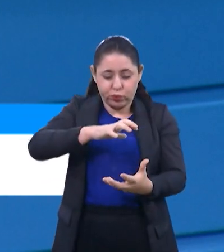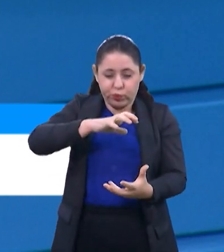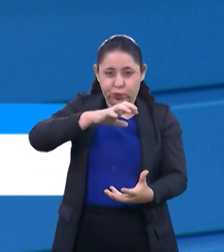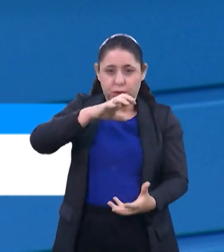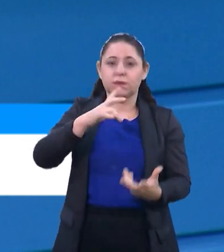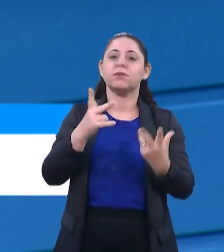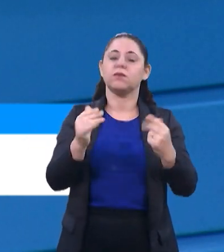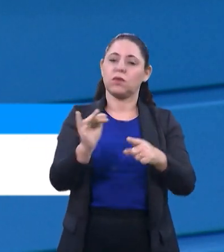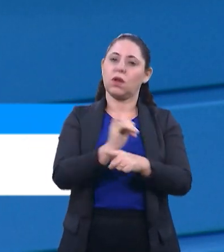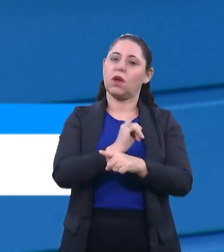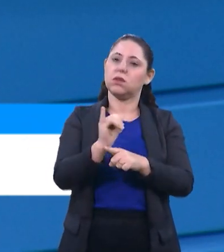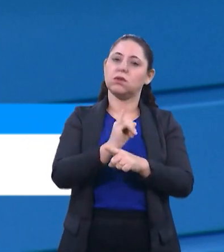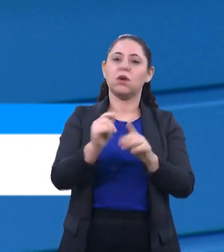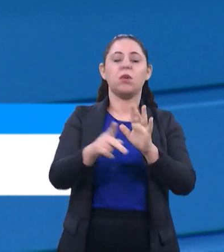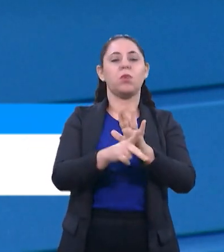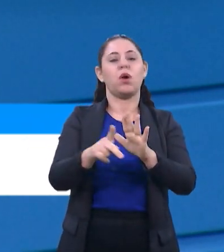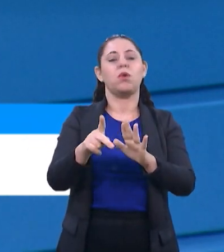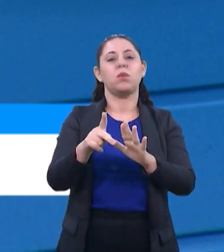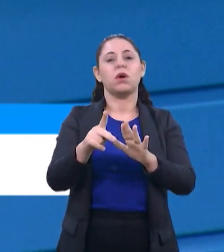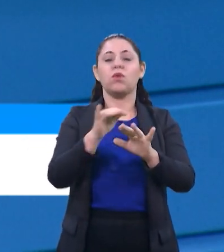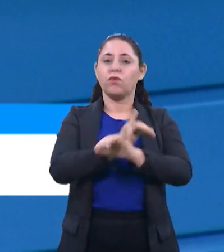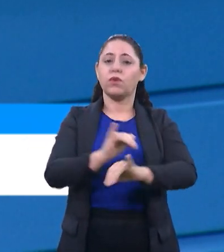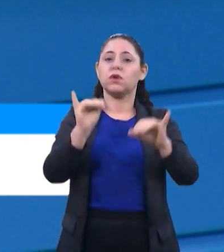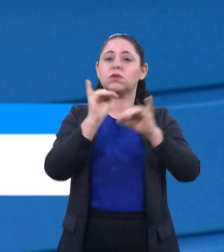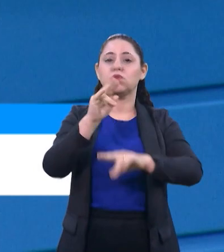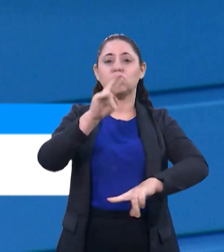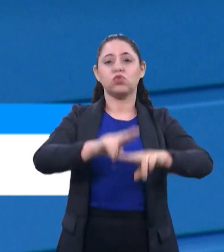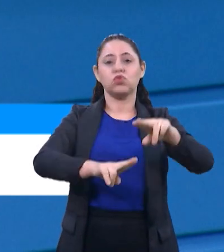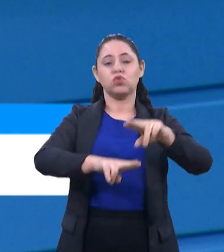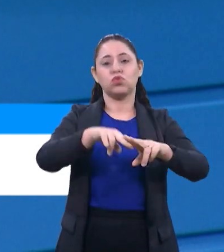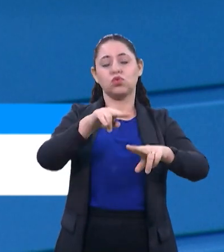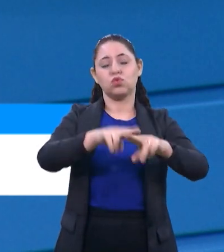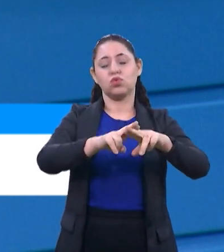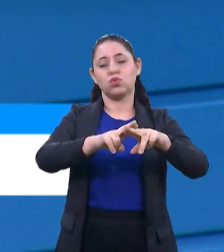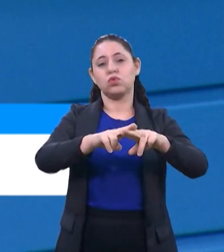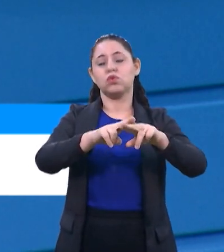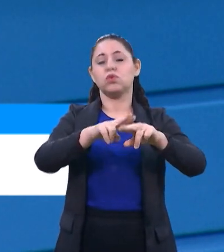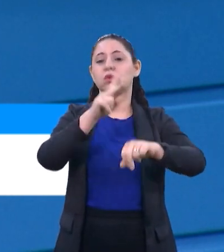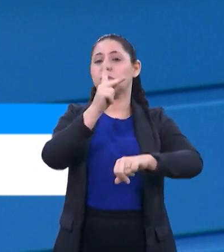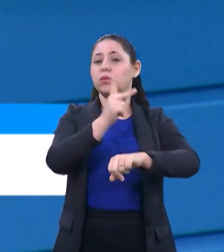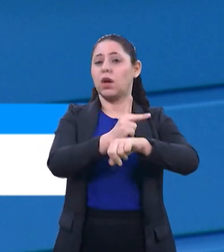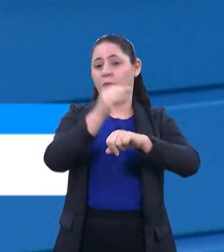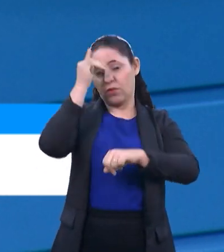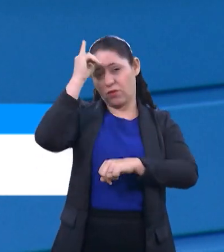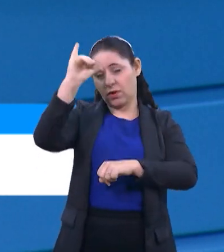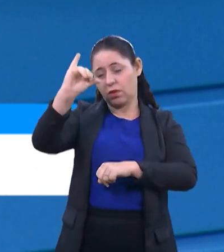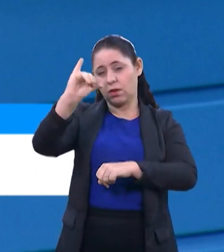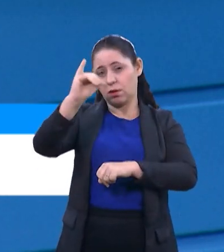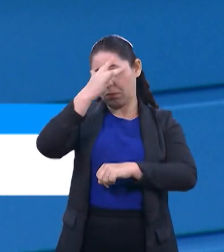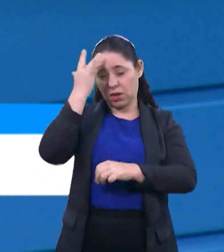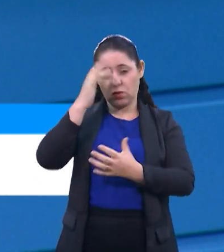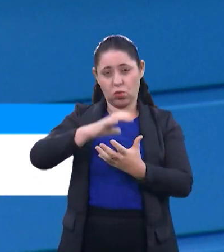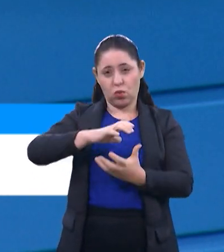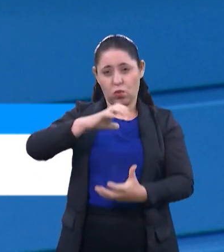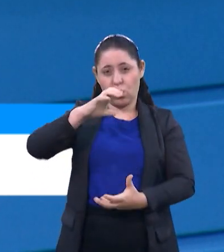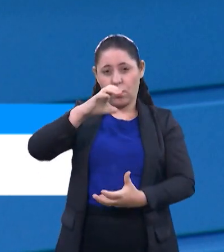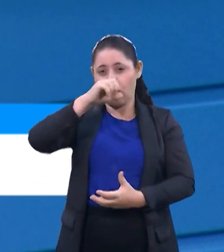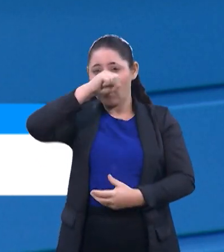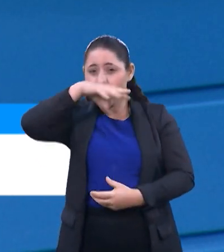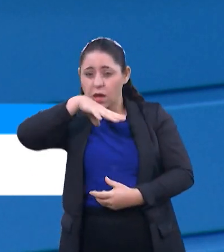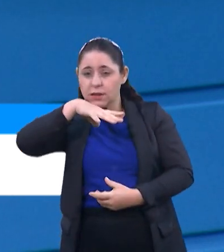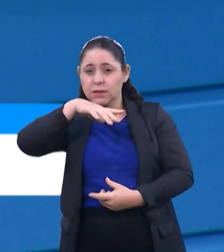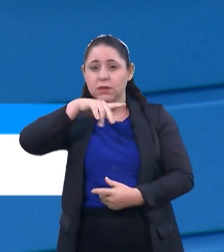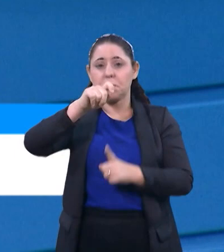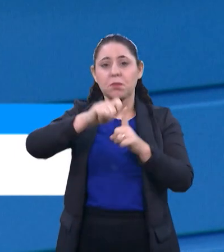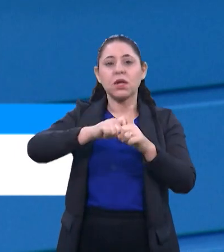idosa, como uma das ações da campanha do Junho Prata, mês de enfrentamento à violência contra a pessoa